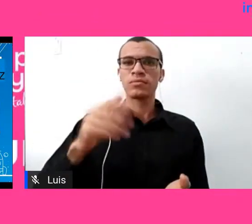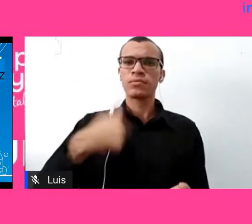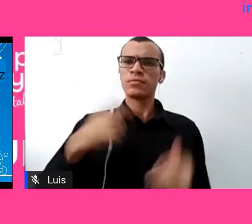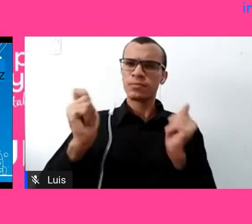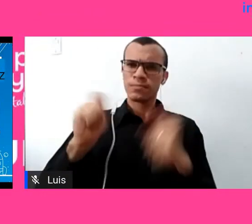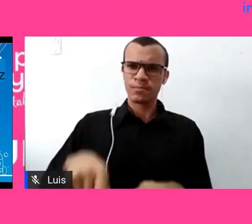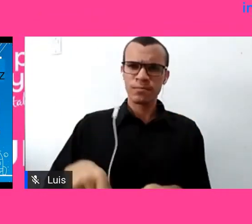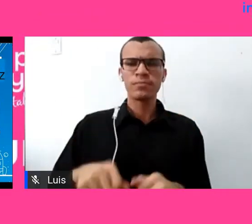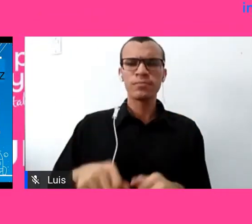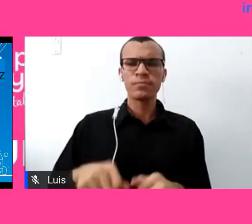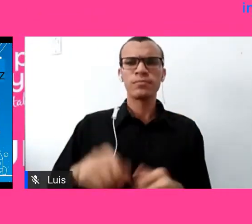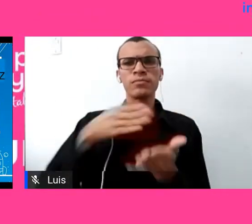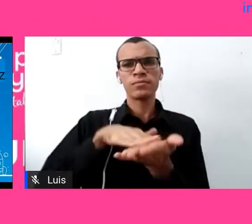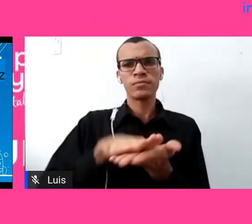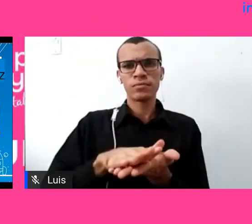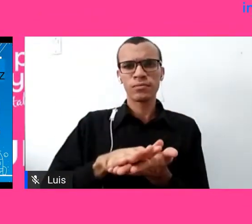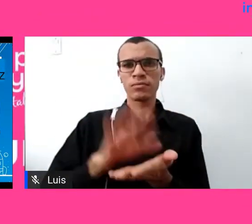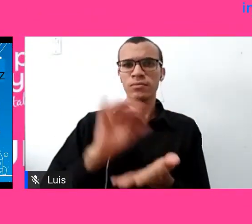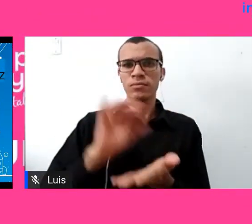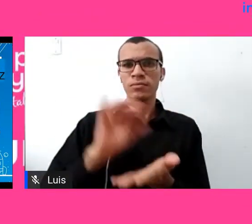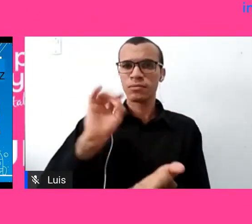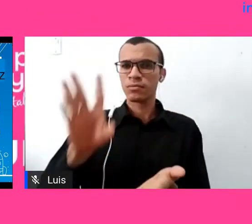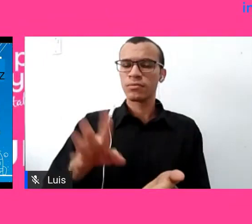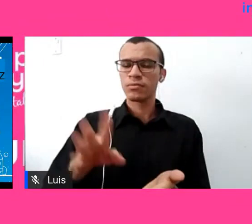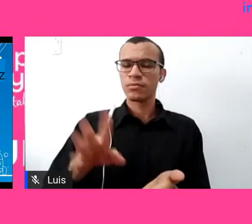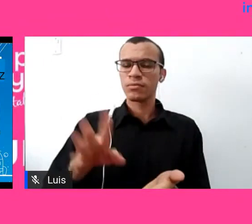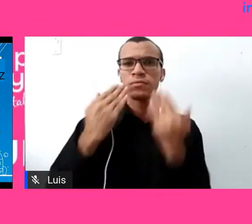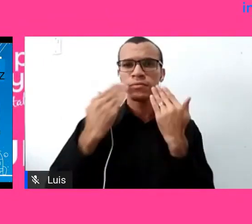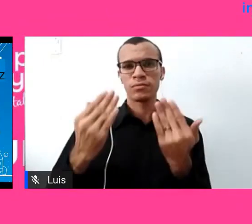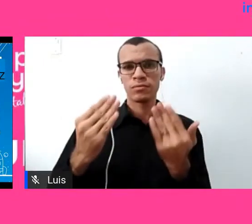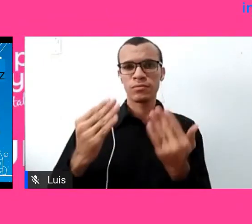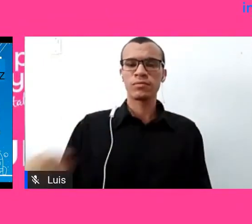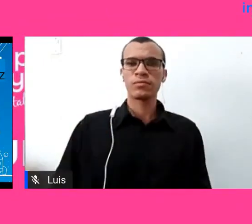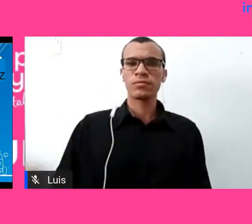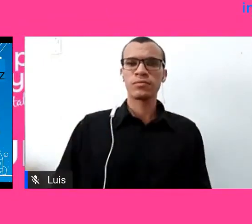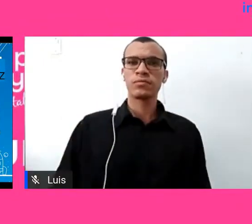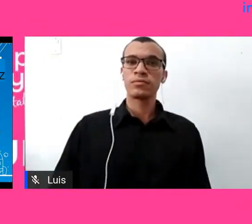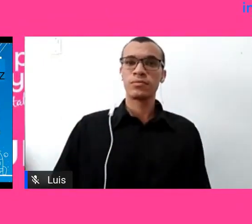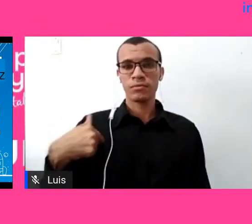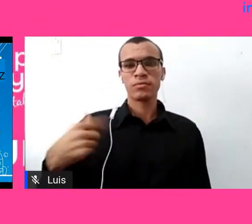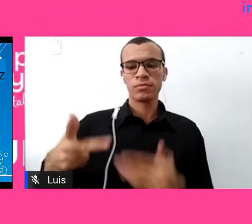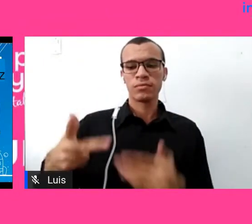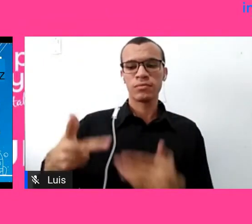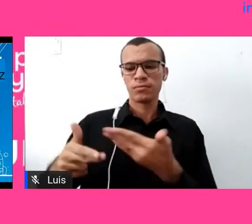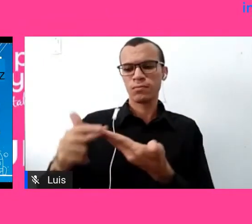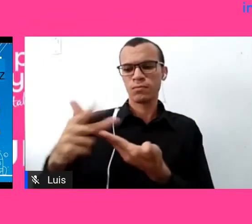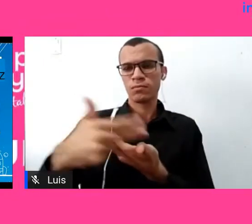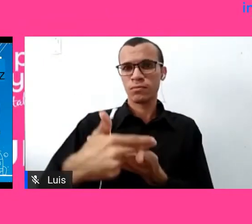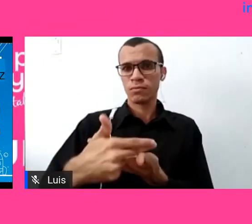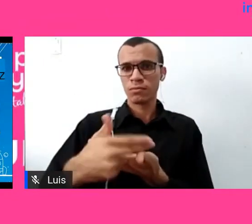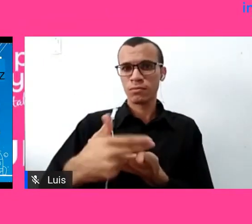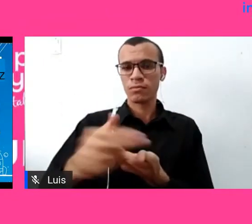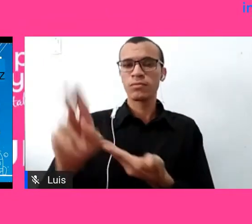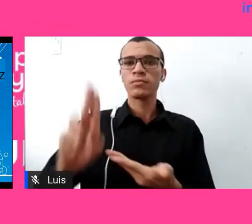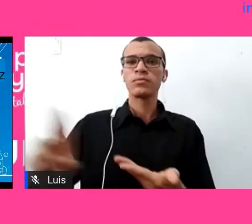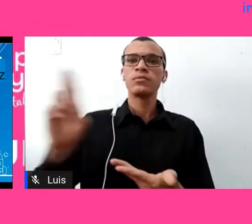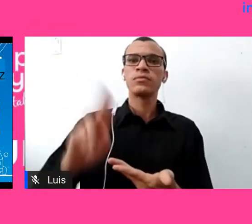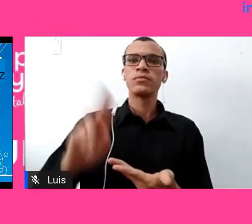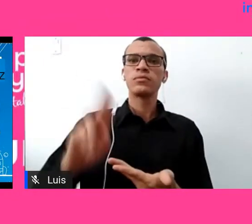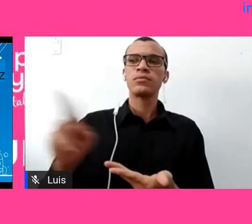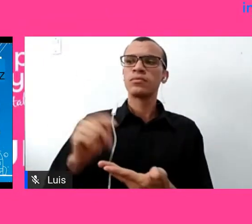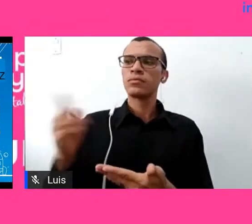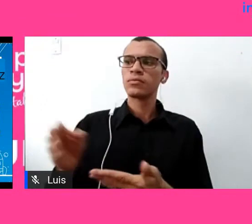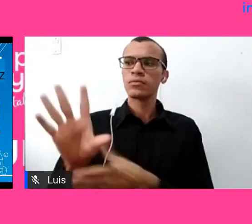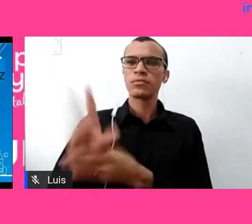imprimi apenas como modelo. Eu recorto ele, uso ele como um modelo sobre